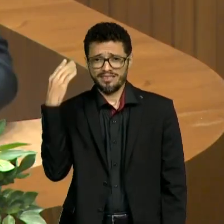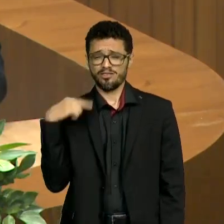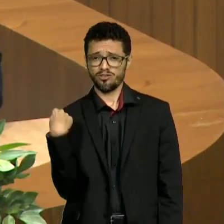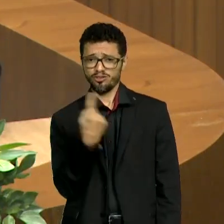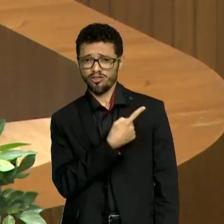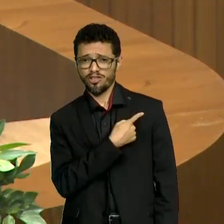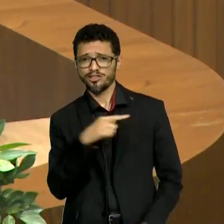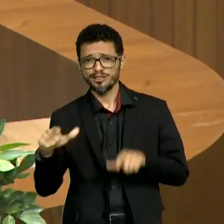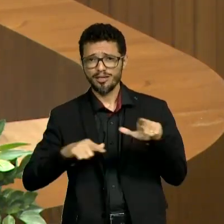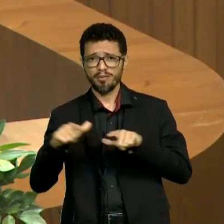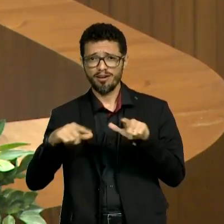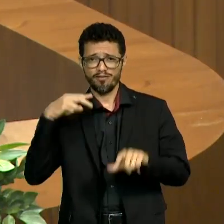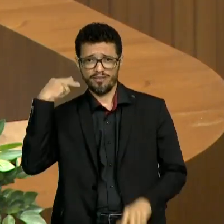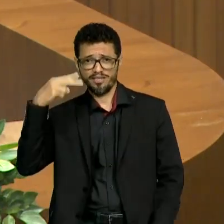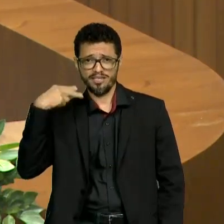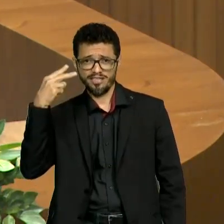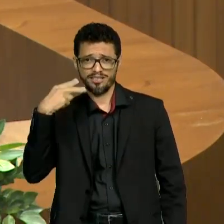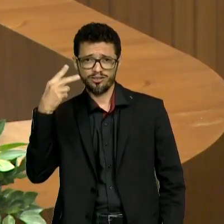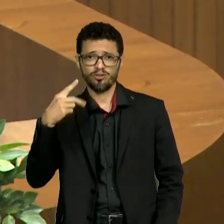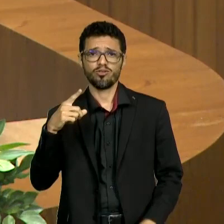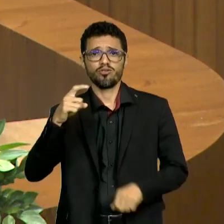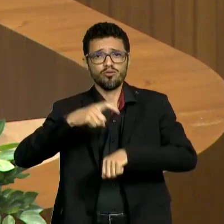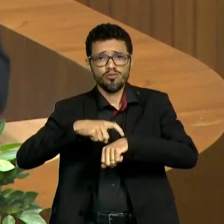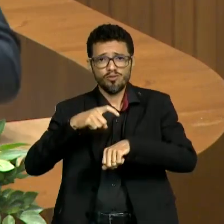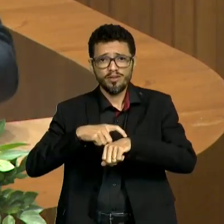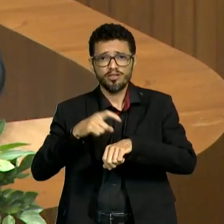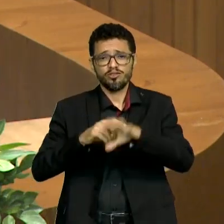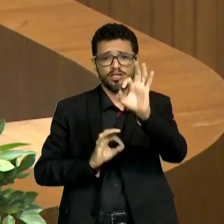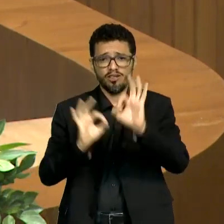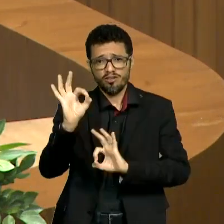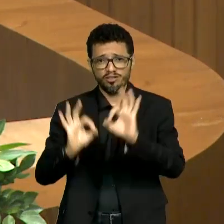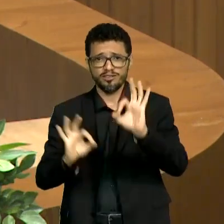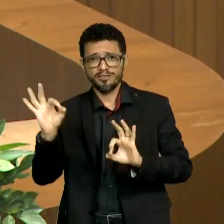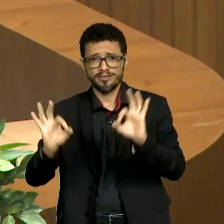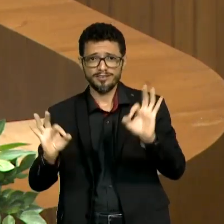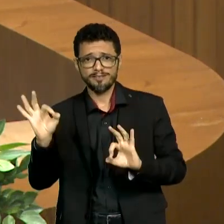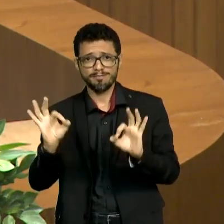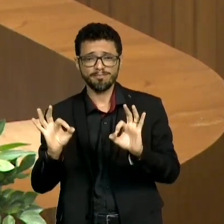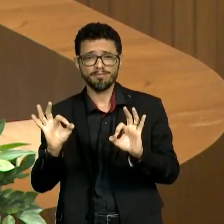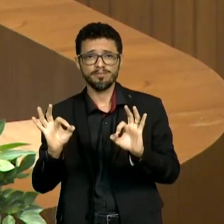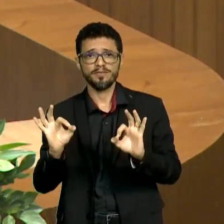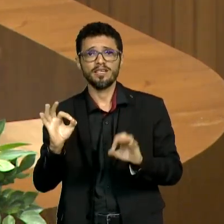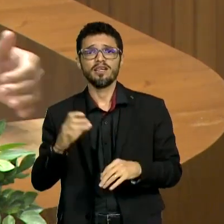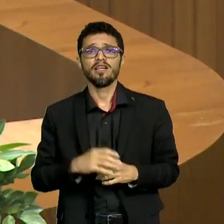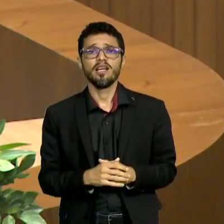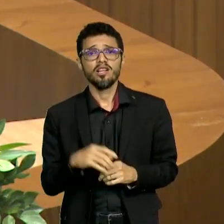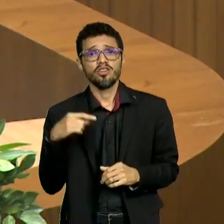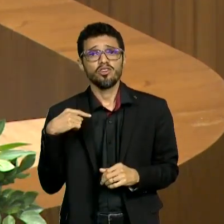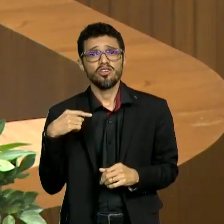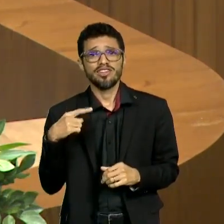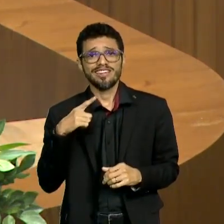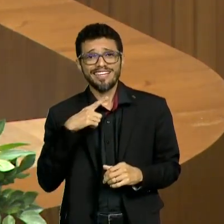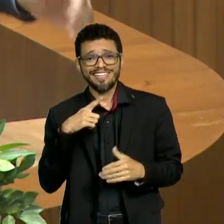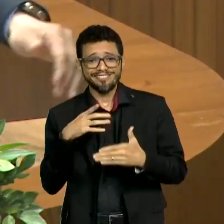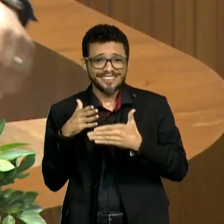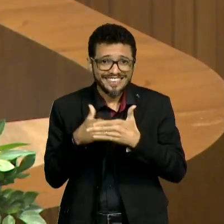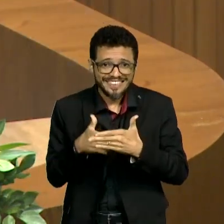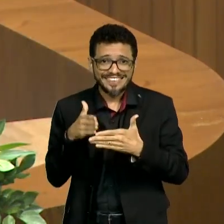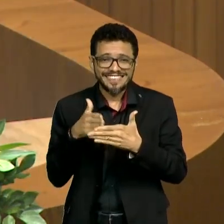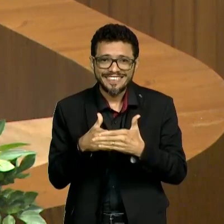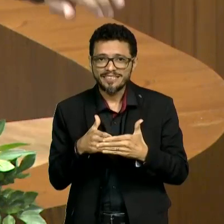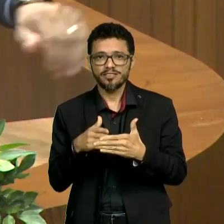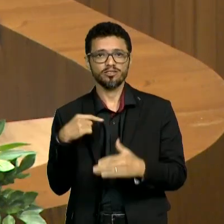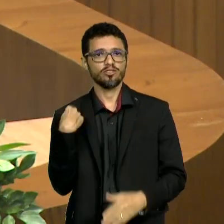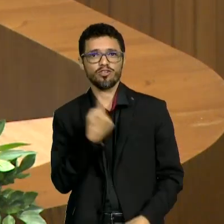do projeto, na elaboração da causa, na elaboração do objeto, fomos impedidos de